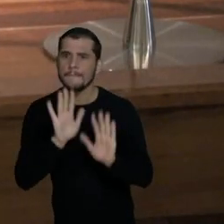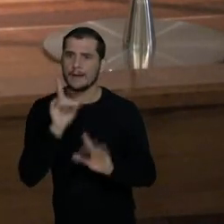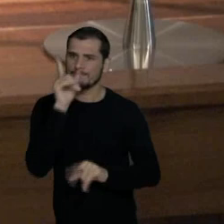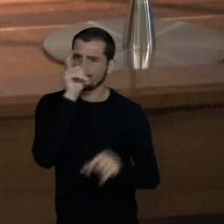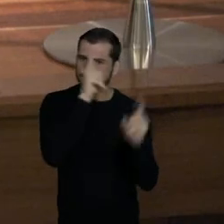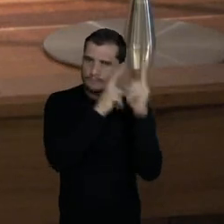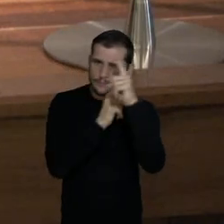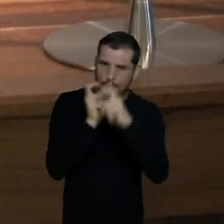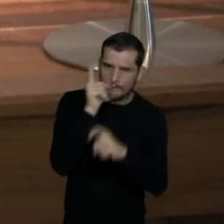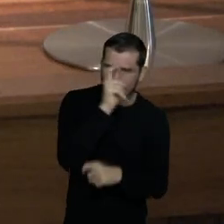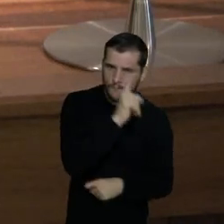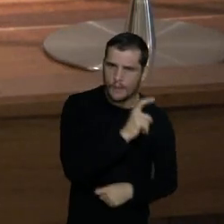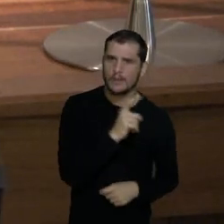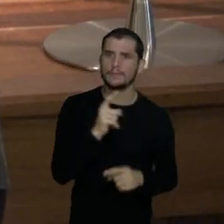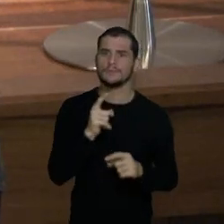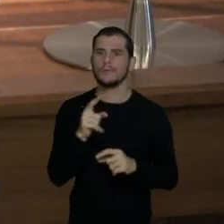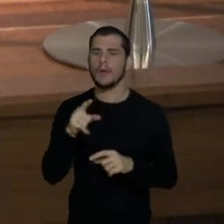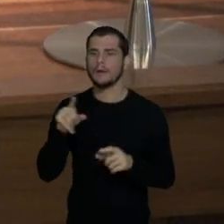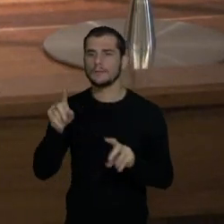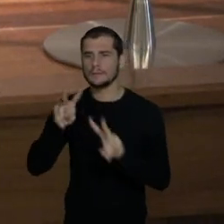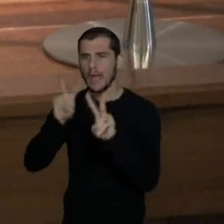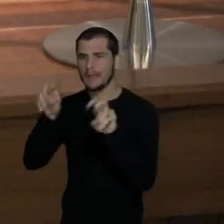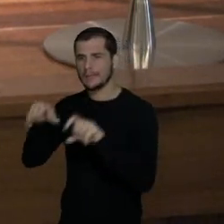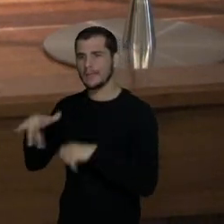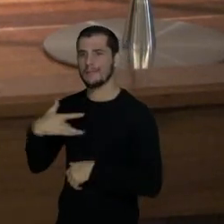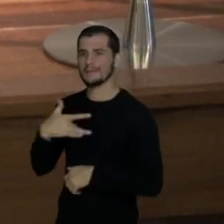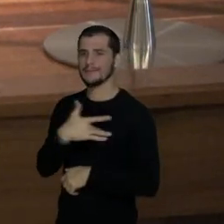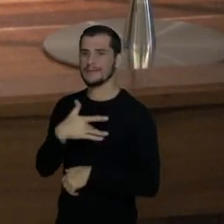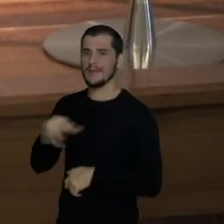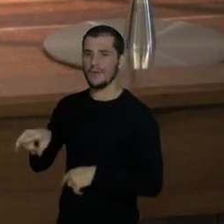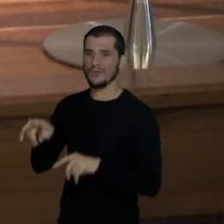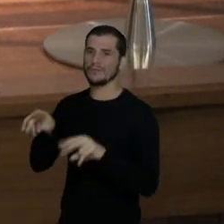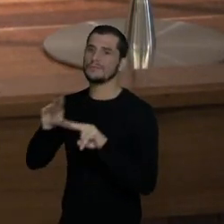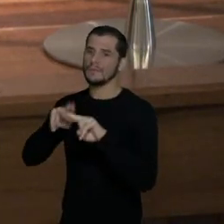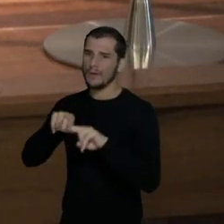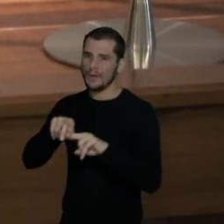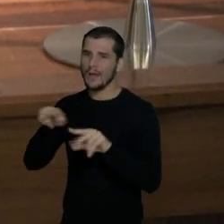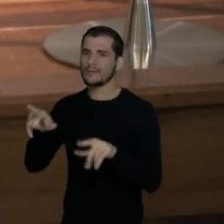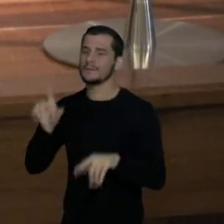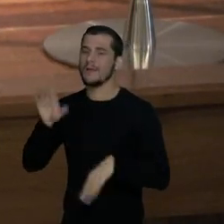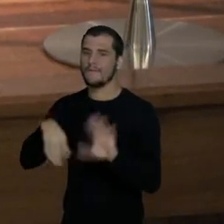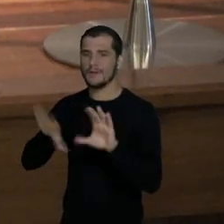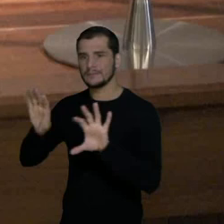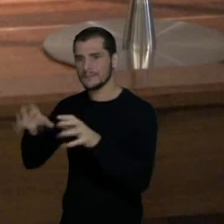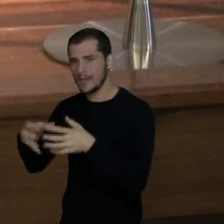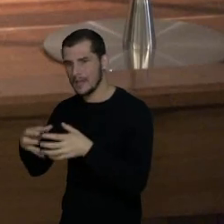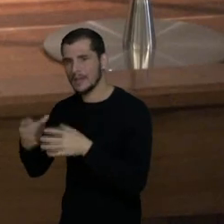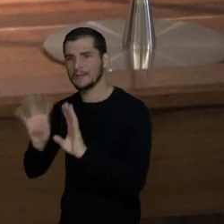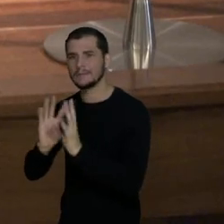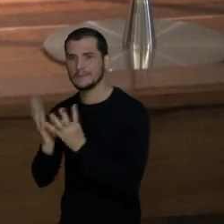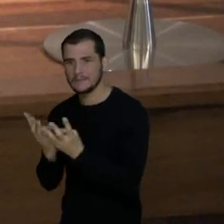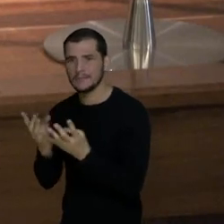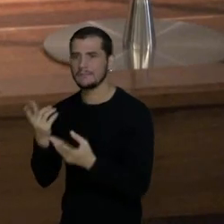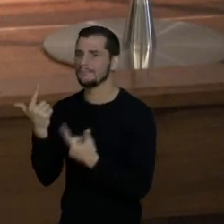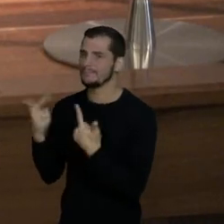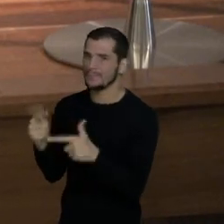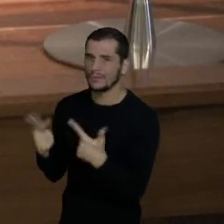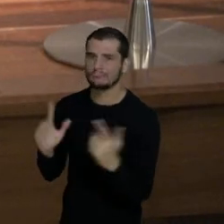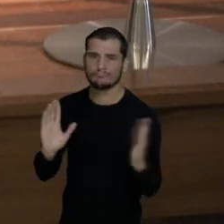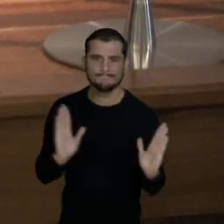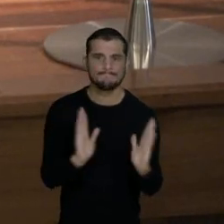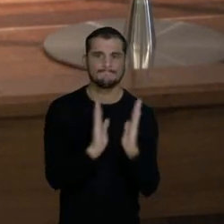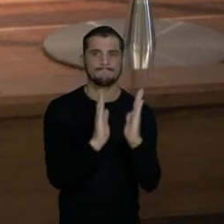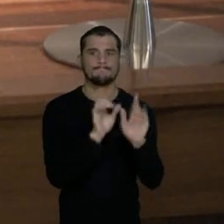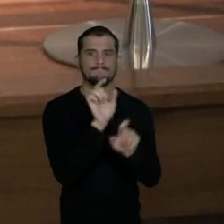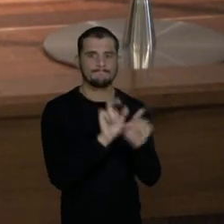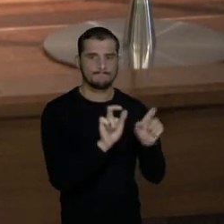situação lá da saúde né que não tem equipe que não tem para atender esses nossos